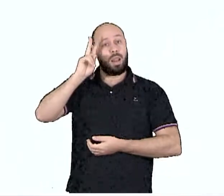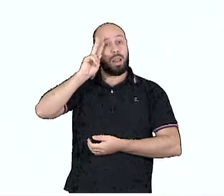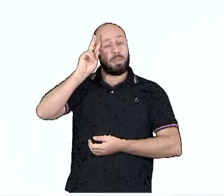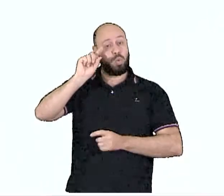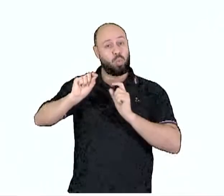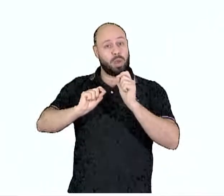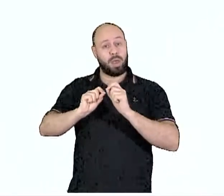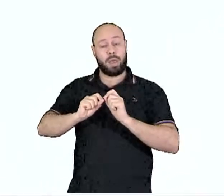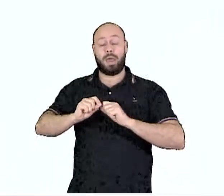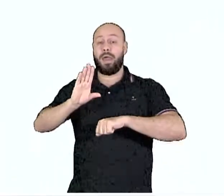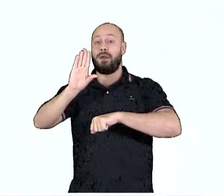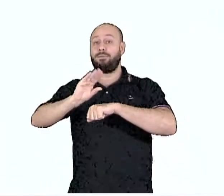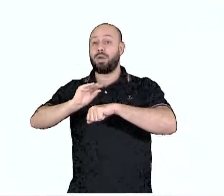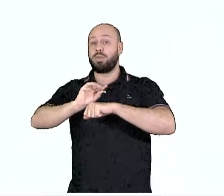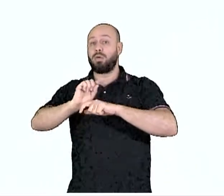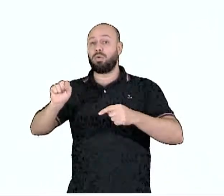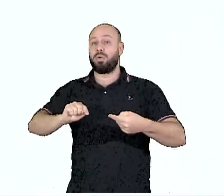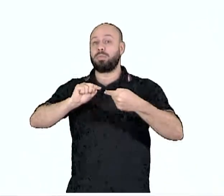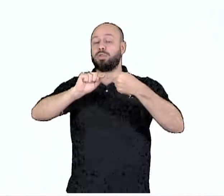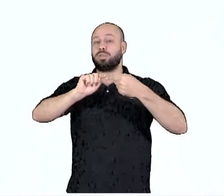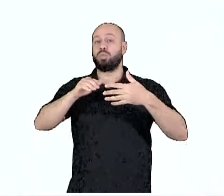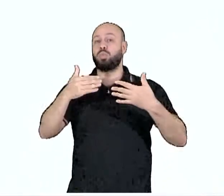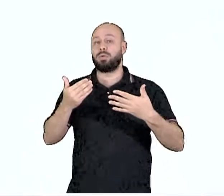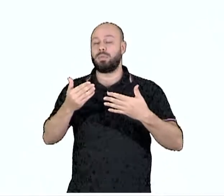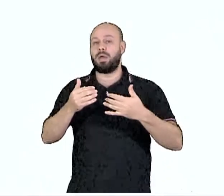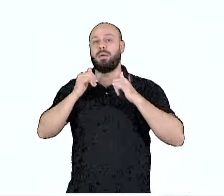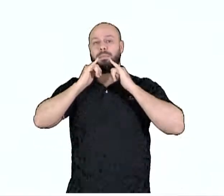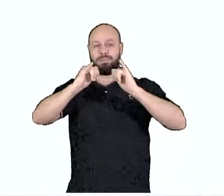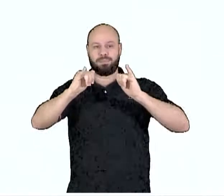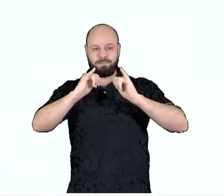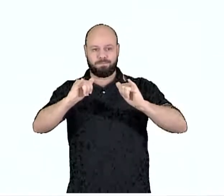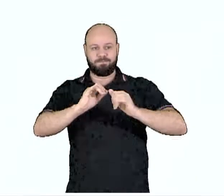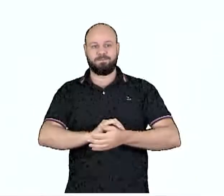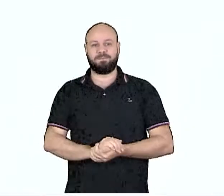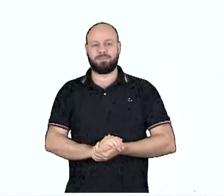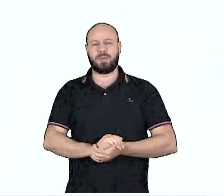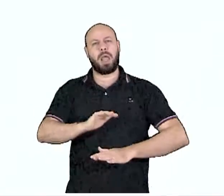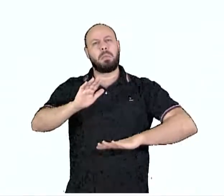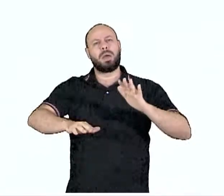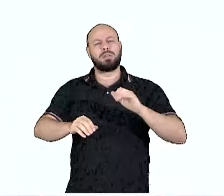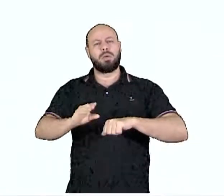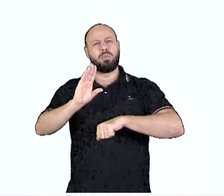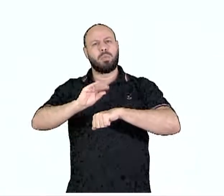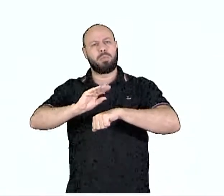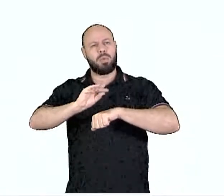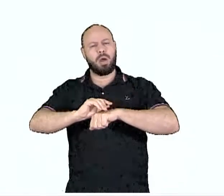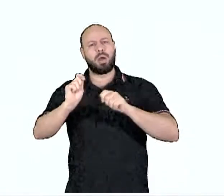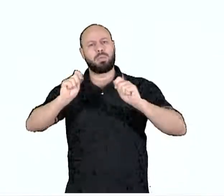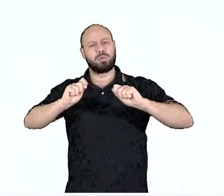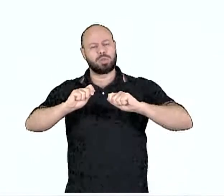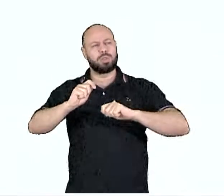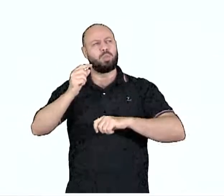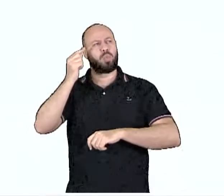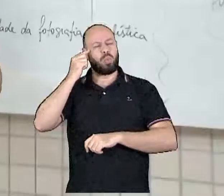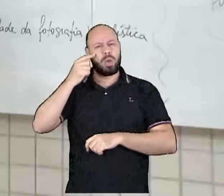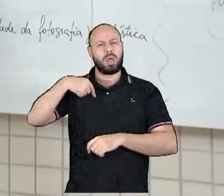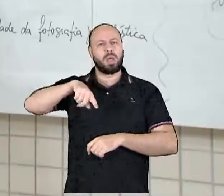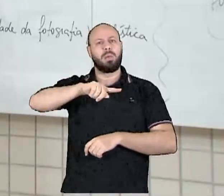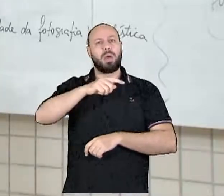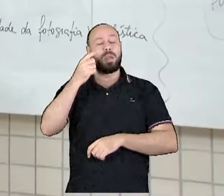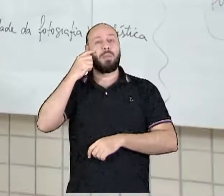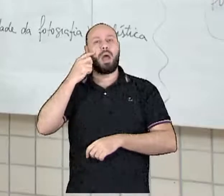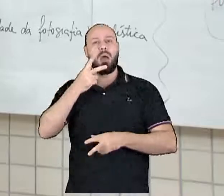a foto tem como principal objetivo o quê? Informar. Às vezes as fotos, através de fotos, vocês conseguem o quê?